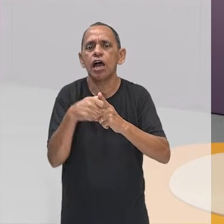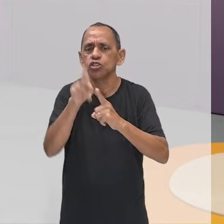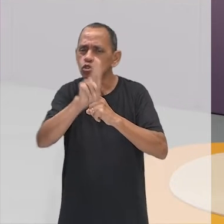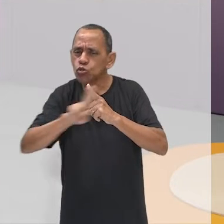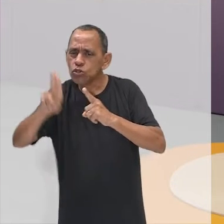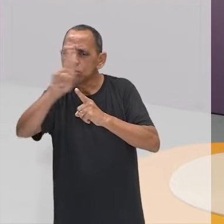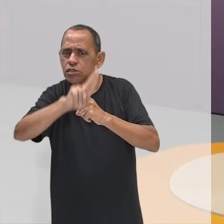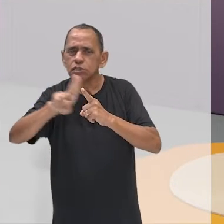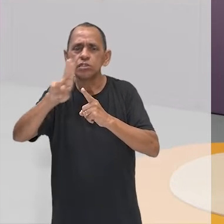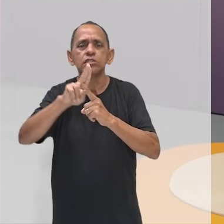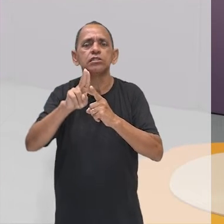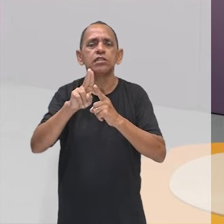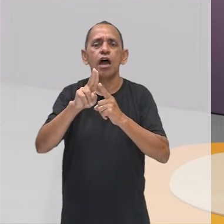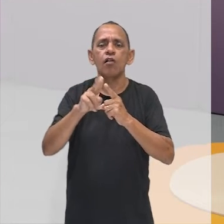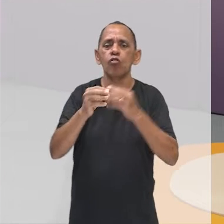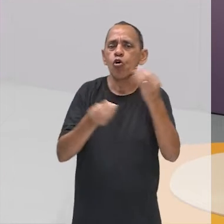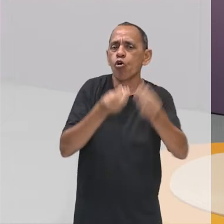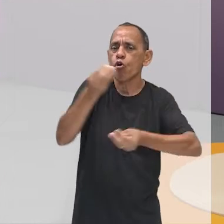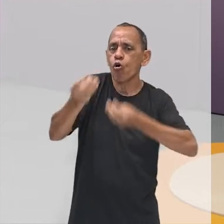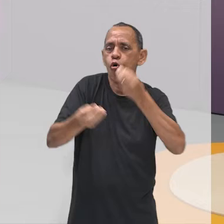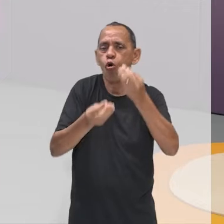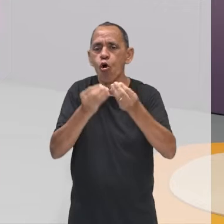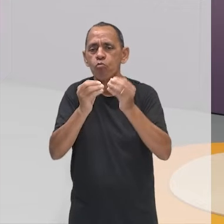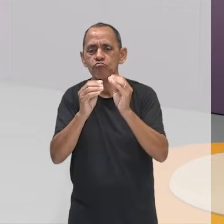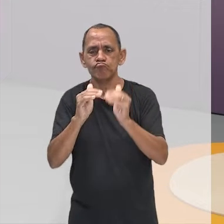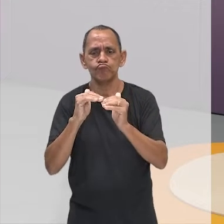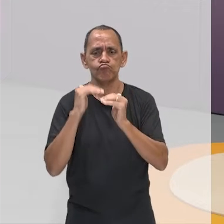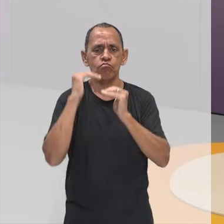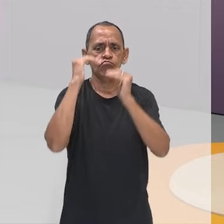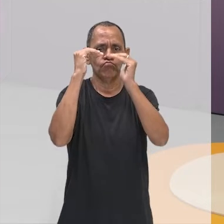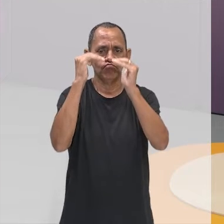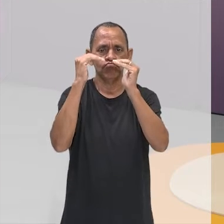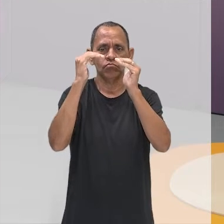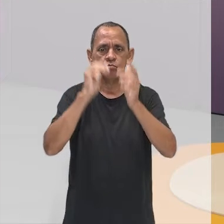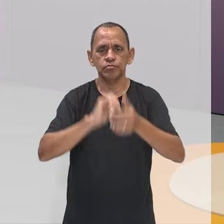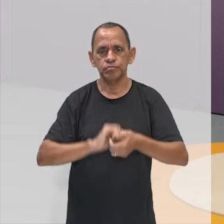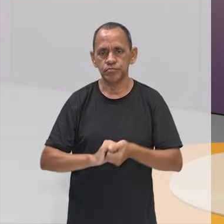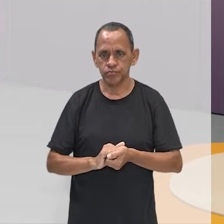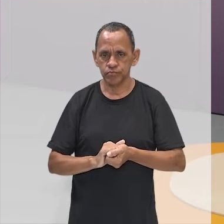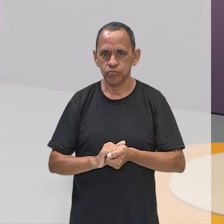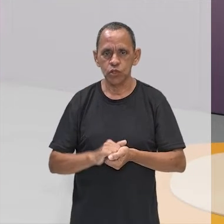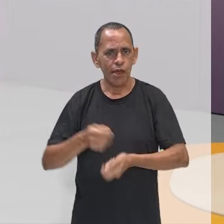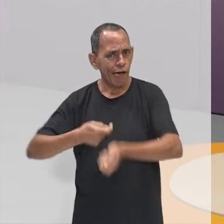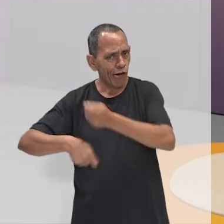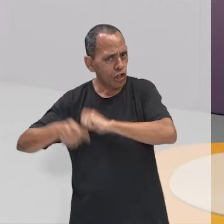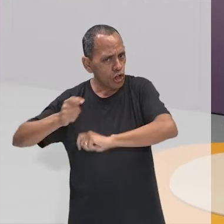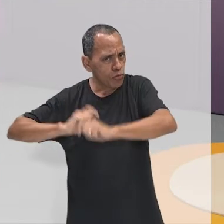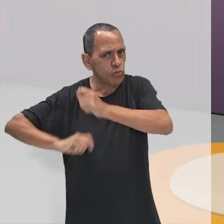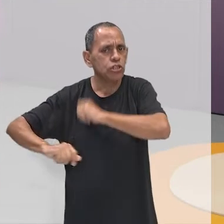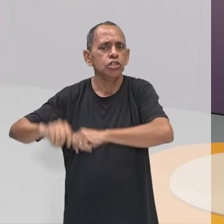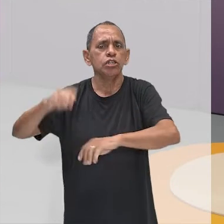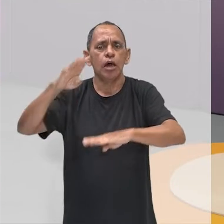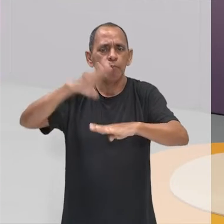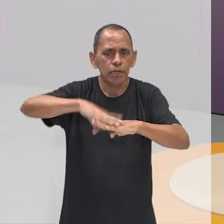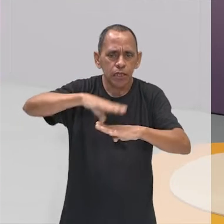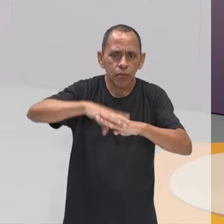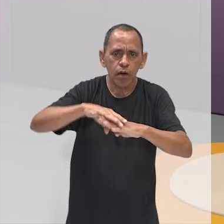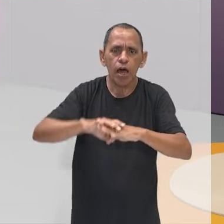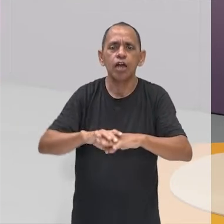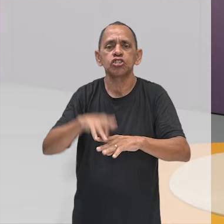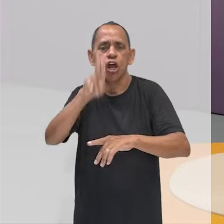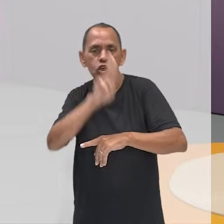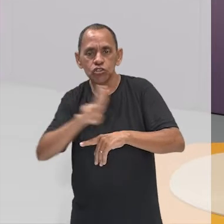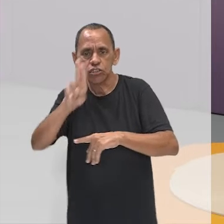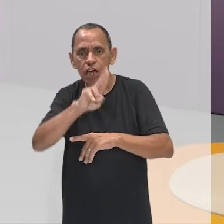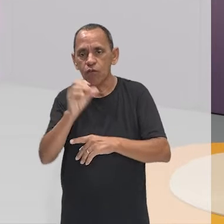que utilizavam a astronomia, a matemática, a escrita, né? Utilizaram o zero, então eles estavam